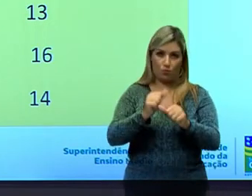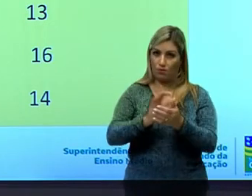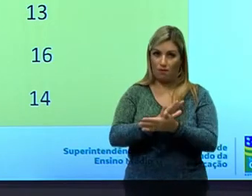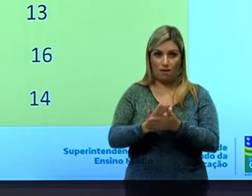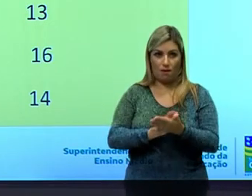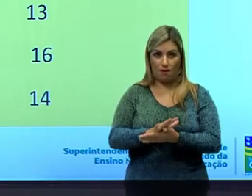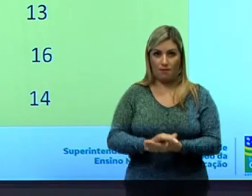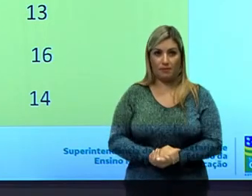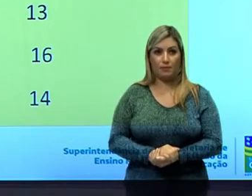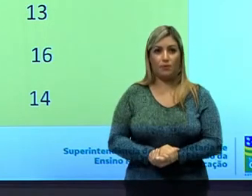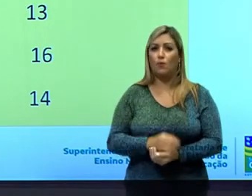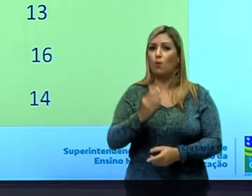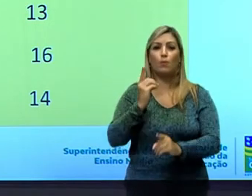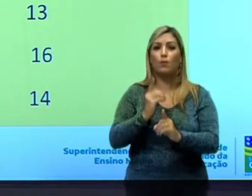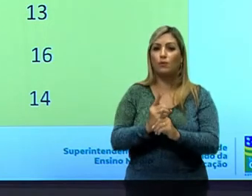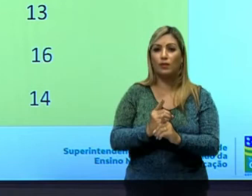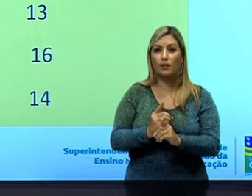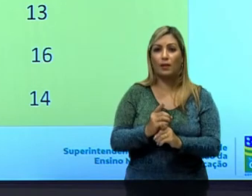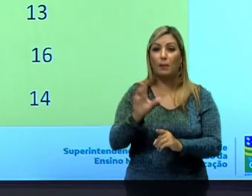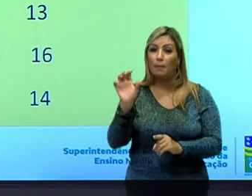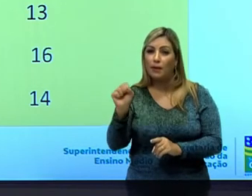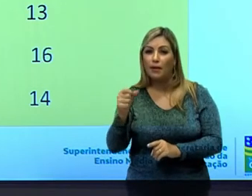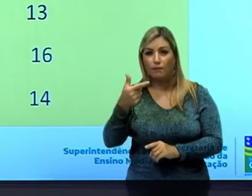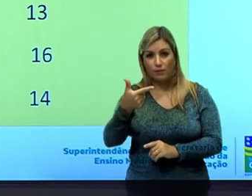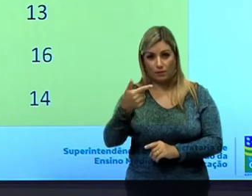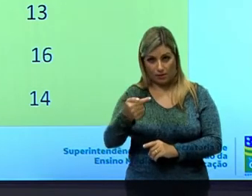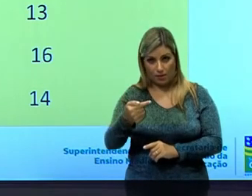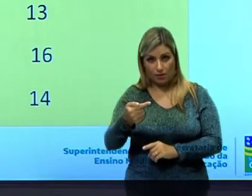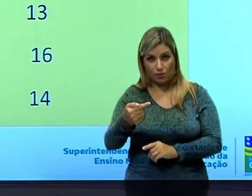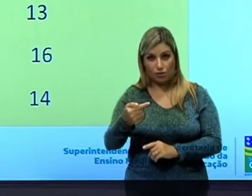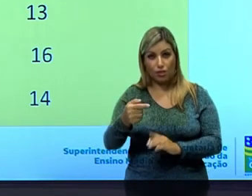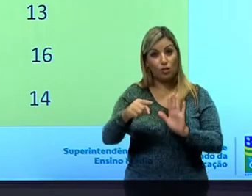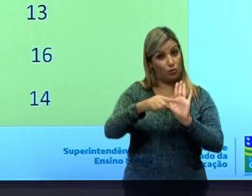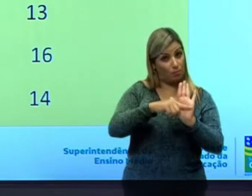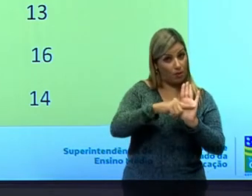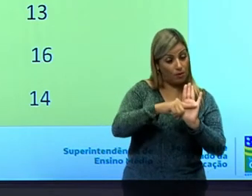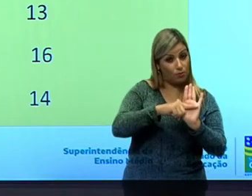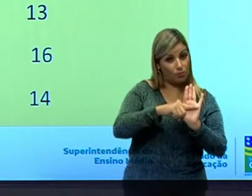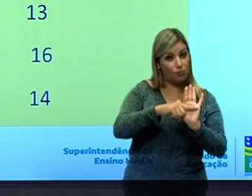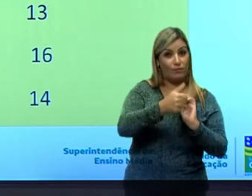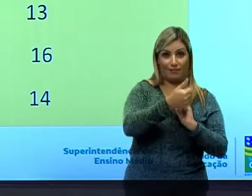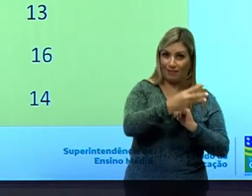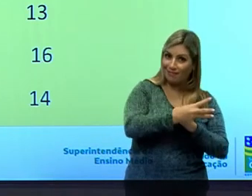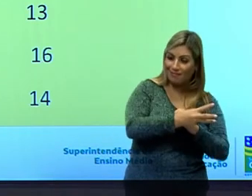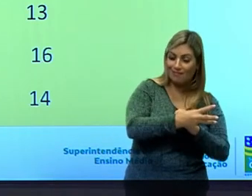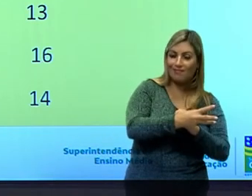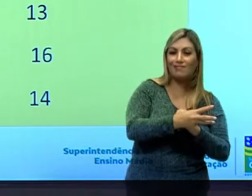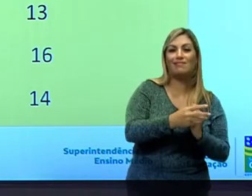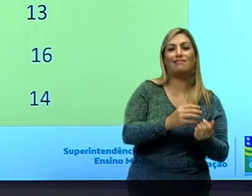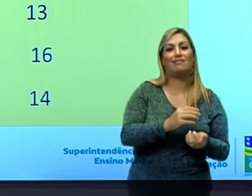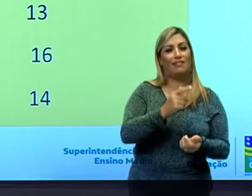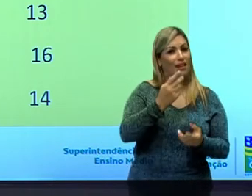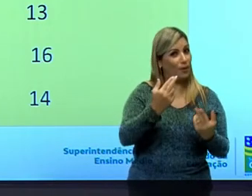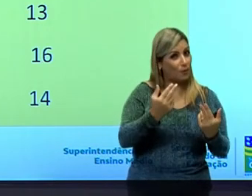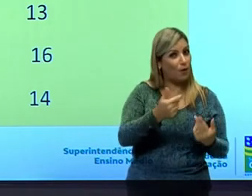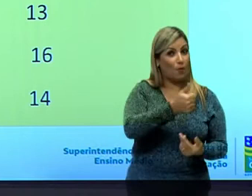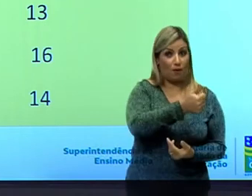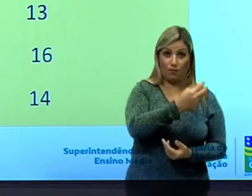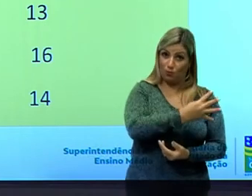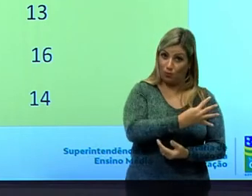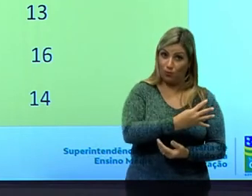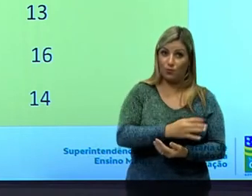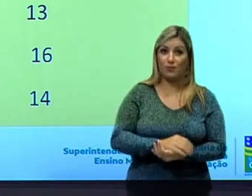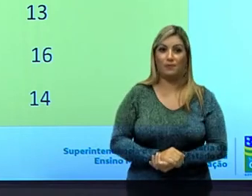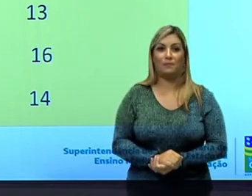muda também como é que eu achei o número de neutros peguei 27 e subtraído 13 né que dá